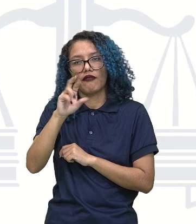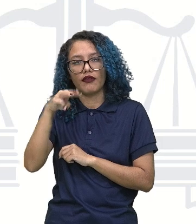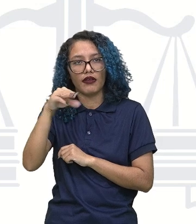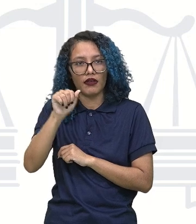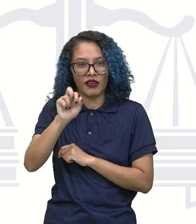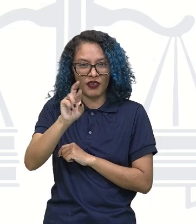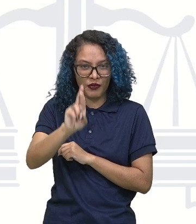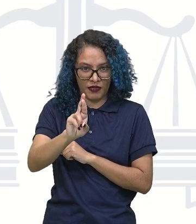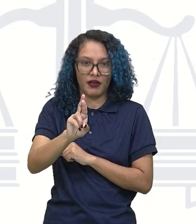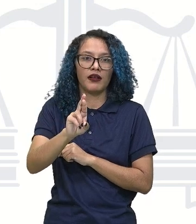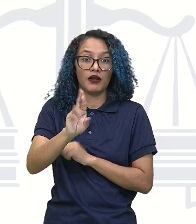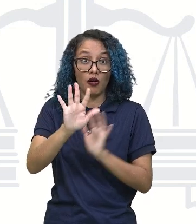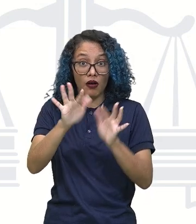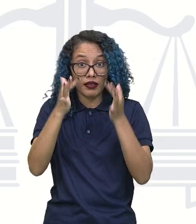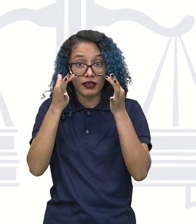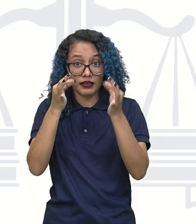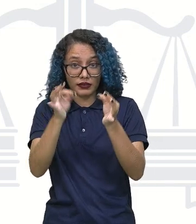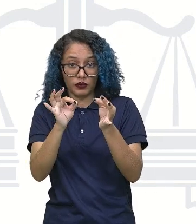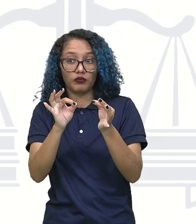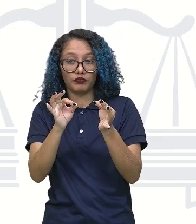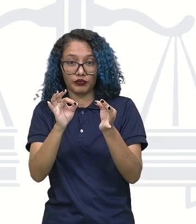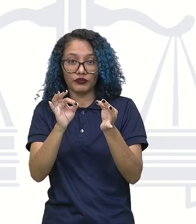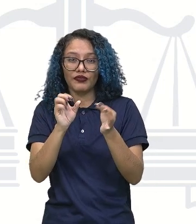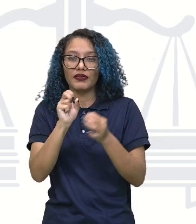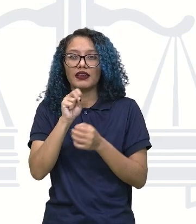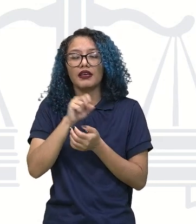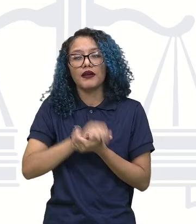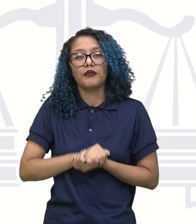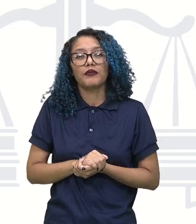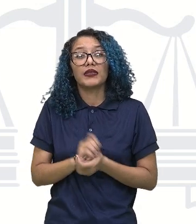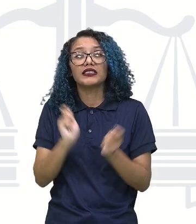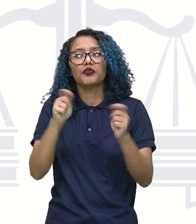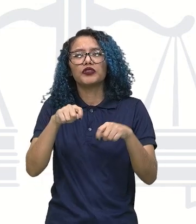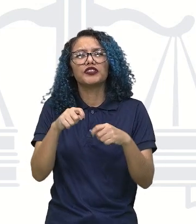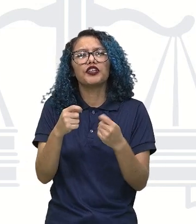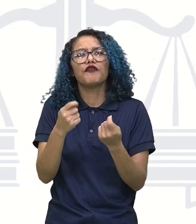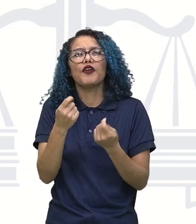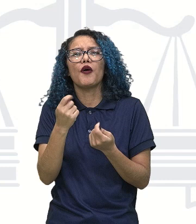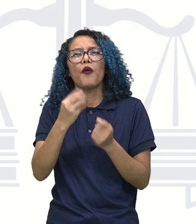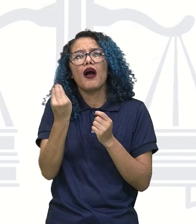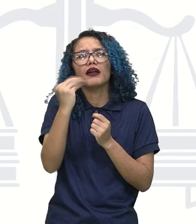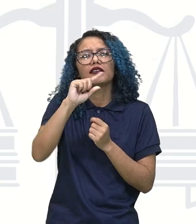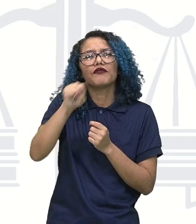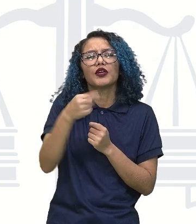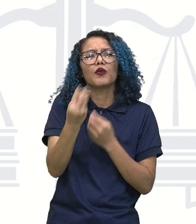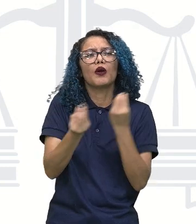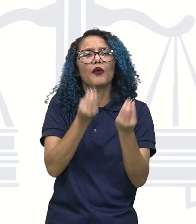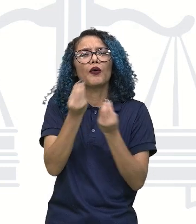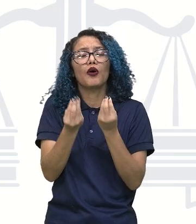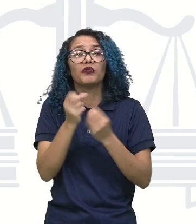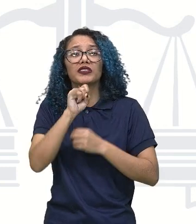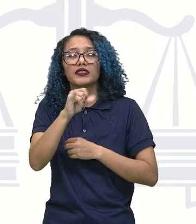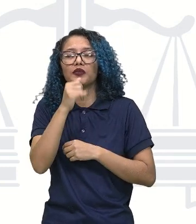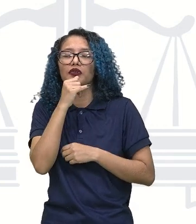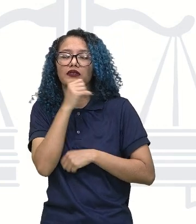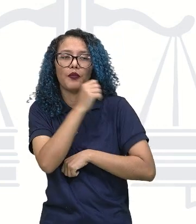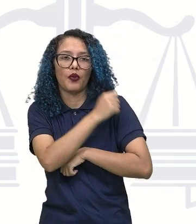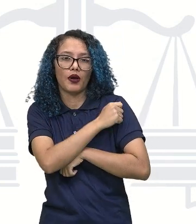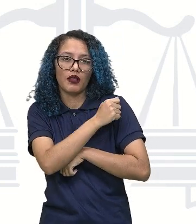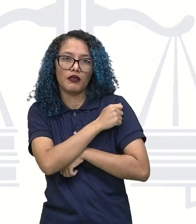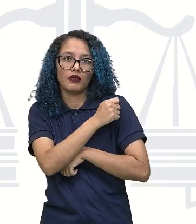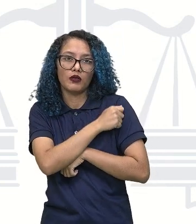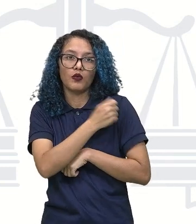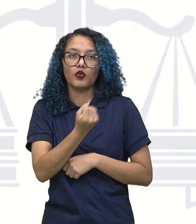esse ponto de atenção, gente, para automaticamente colocar a vírgula. Então, assim, ó, se eu tenho um aluno que ele tirou, vamos